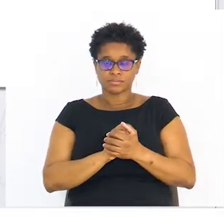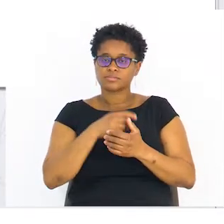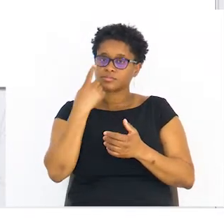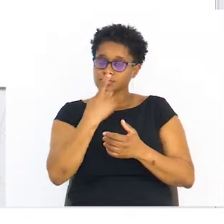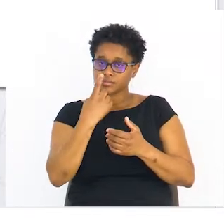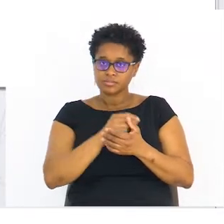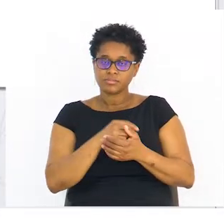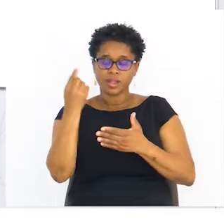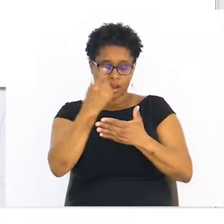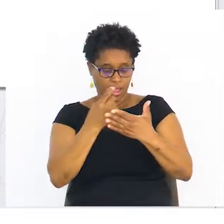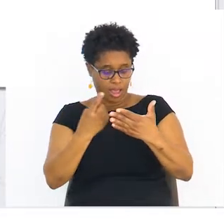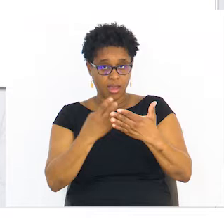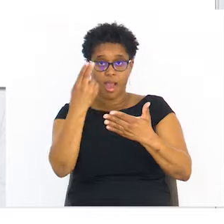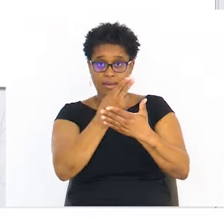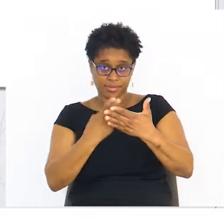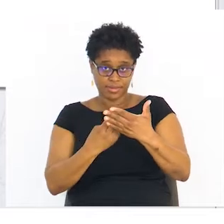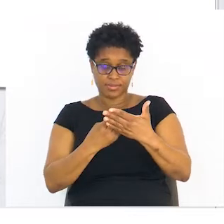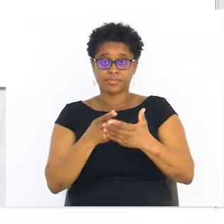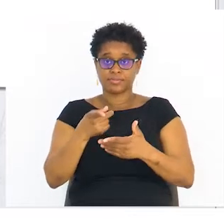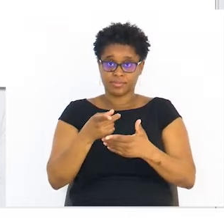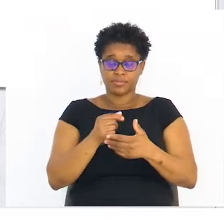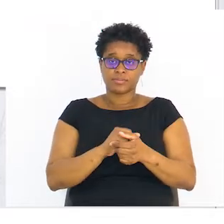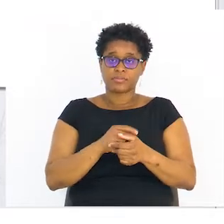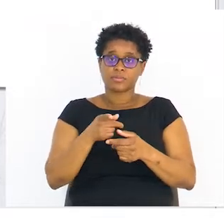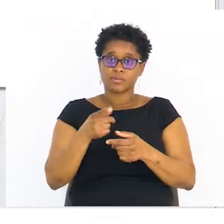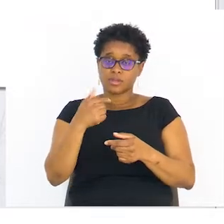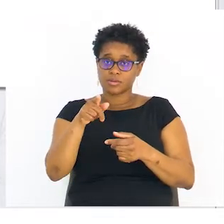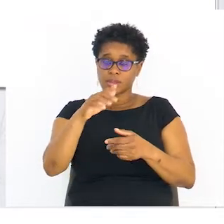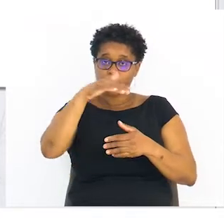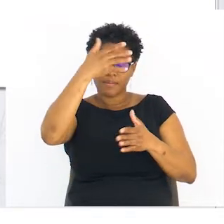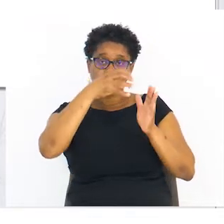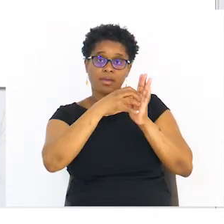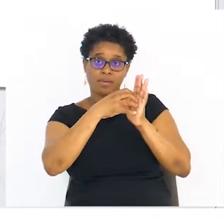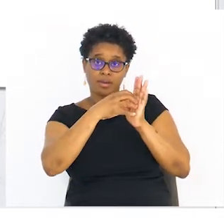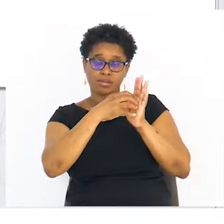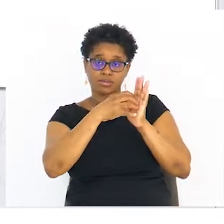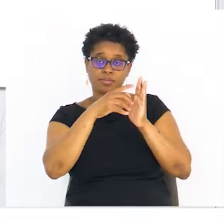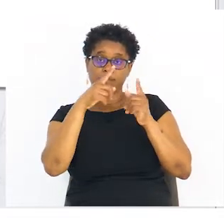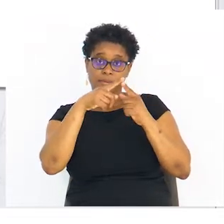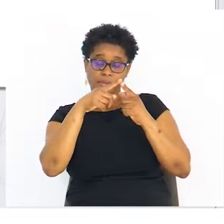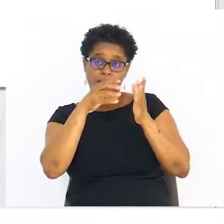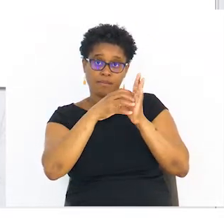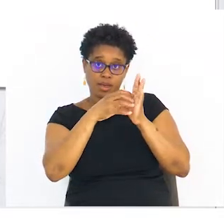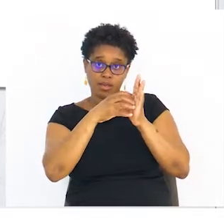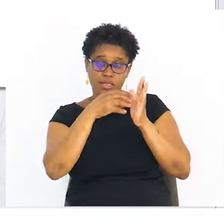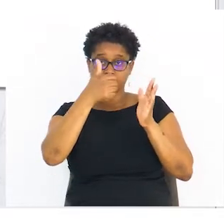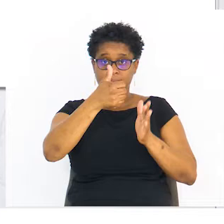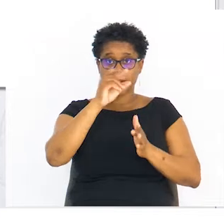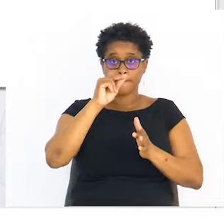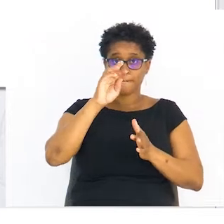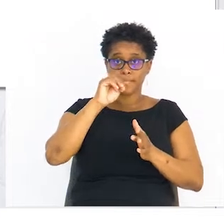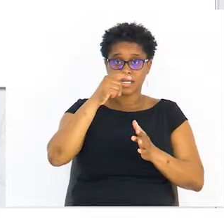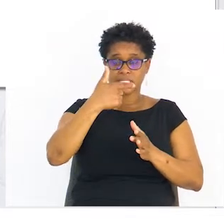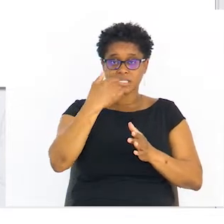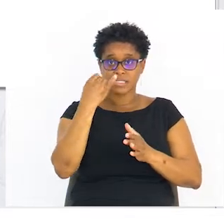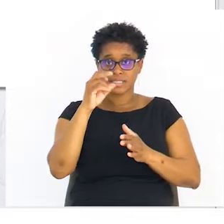uma das artes. Nesse caso temos ali a primeira figura, bastião de